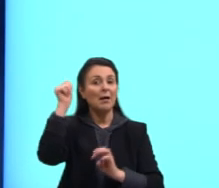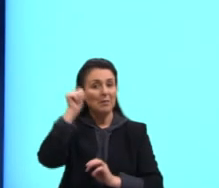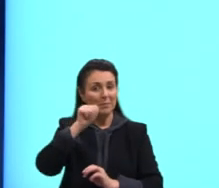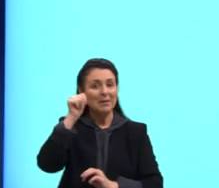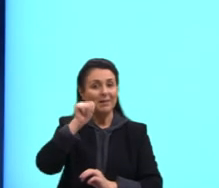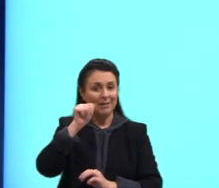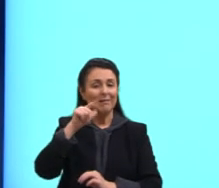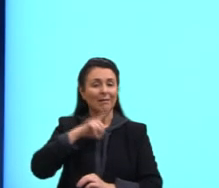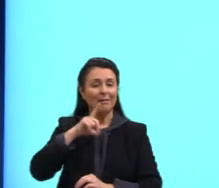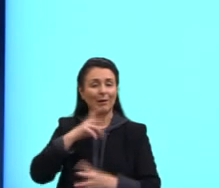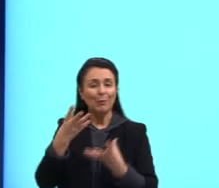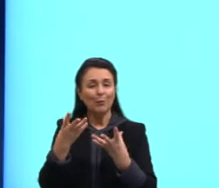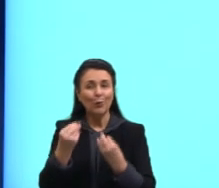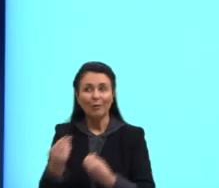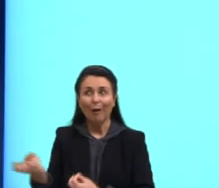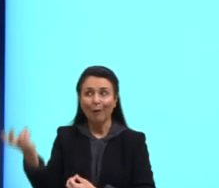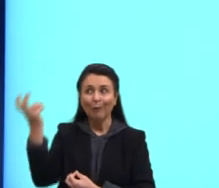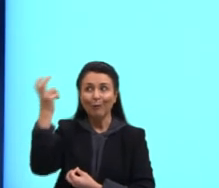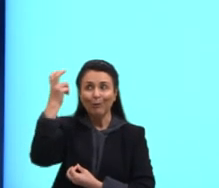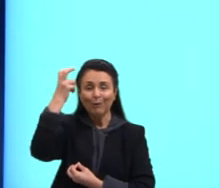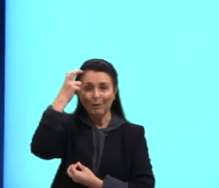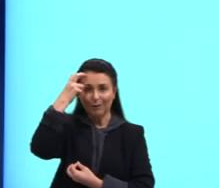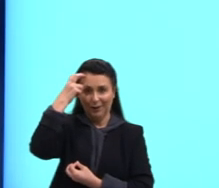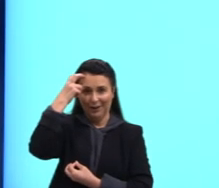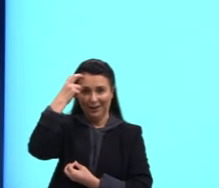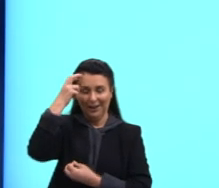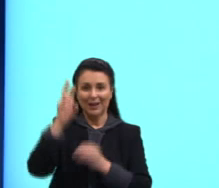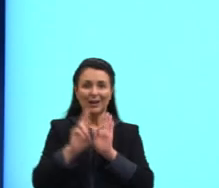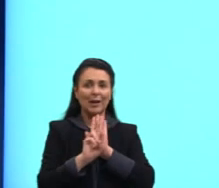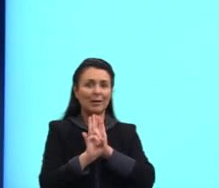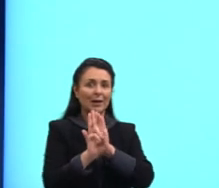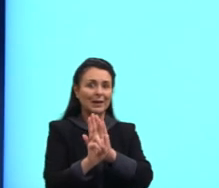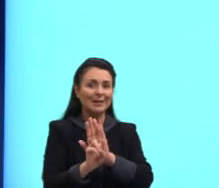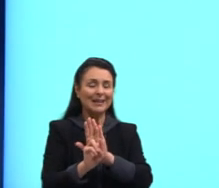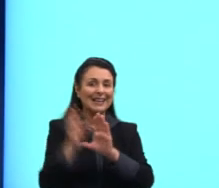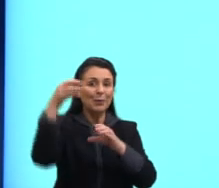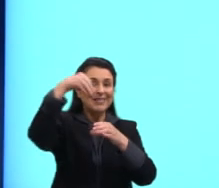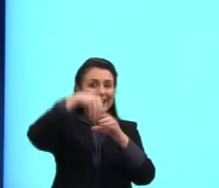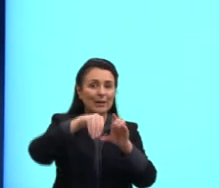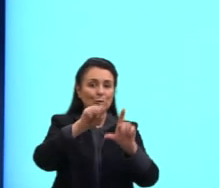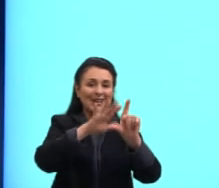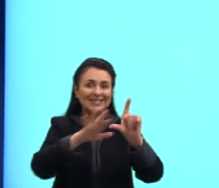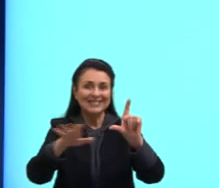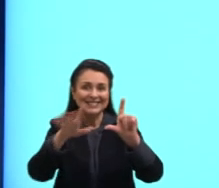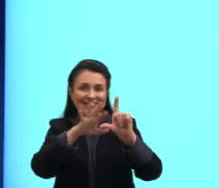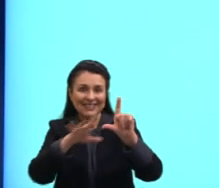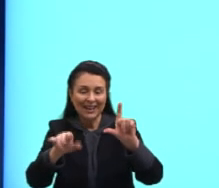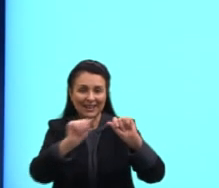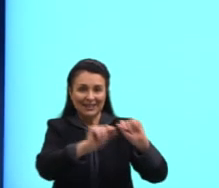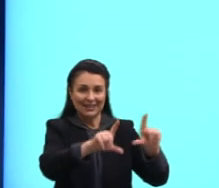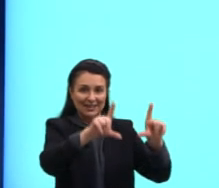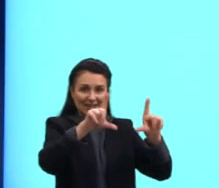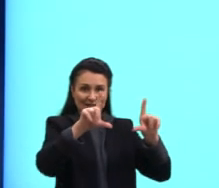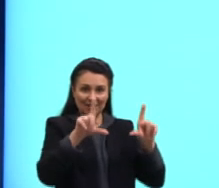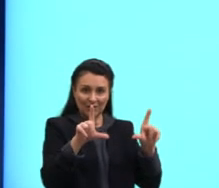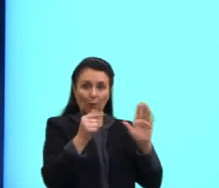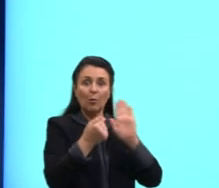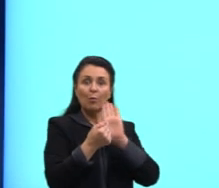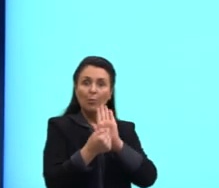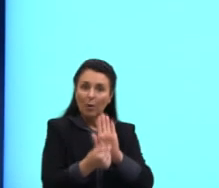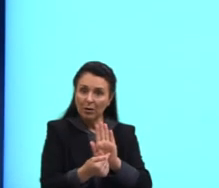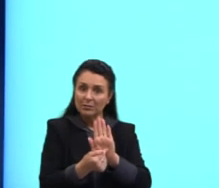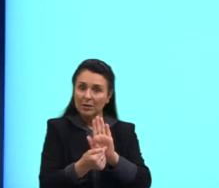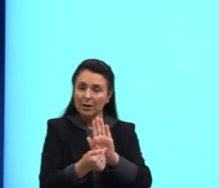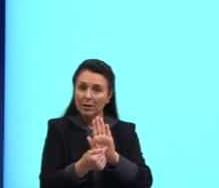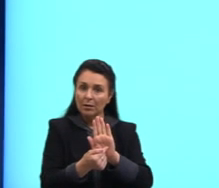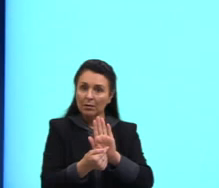que tá falando que existe essa representatividade lá dentro da série que são trabalhados de maneira responsável né contudo